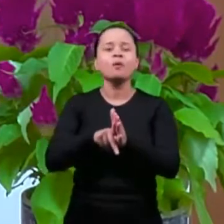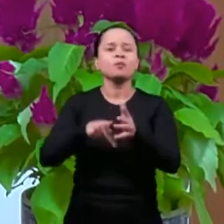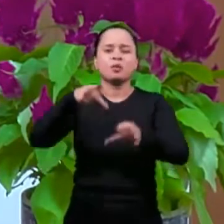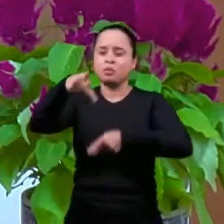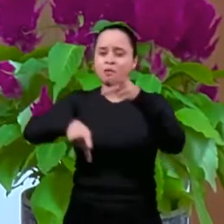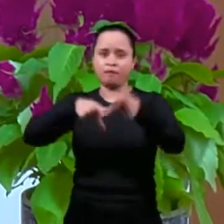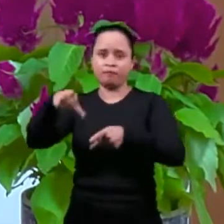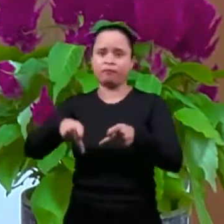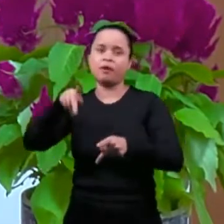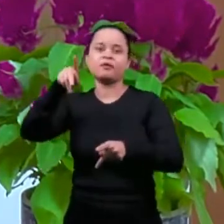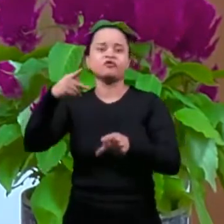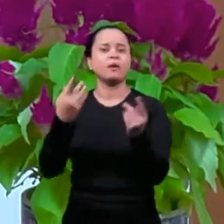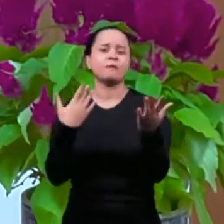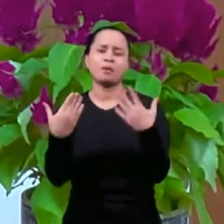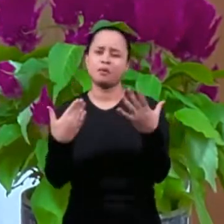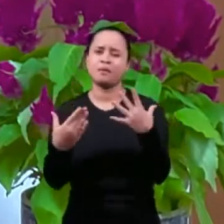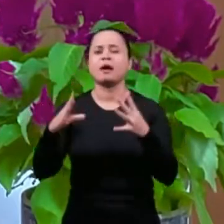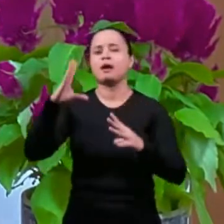função